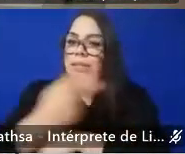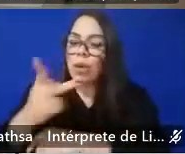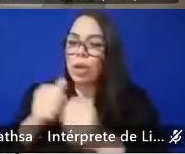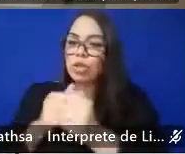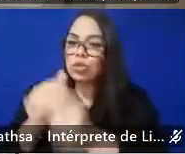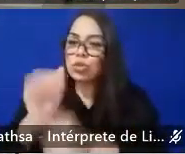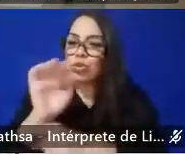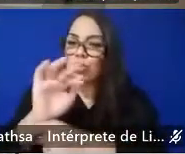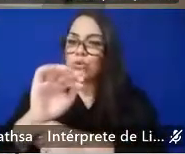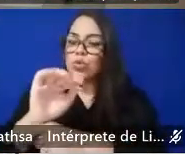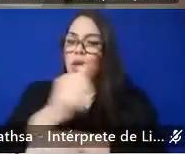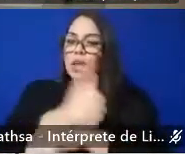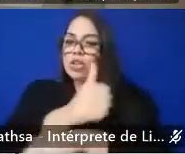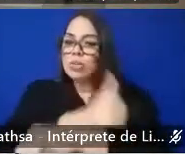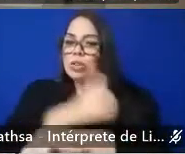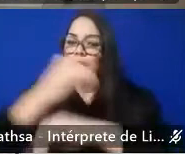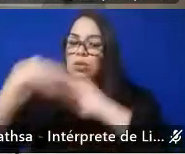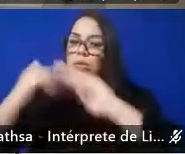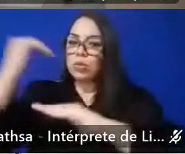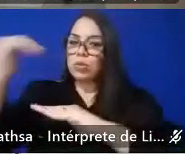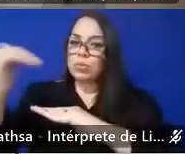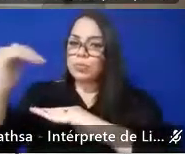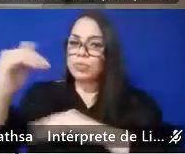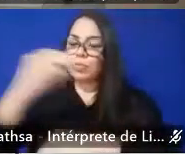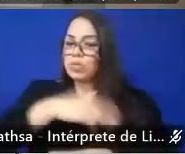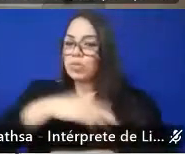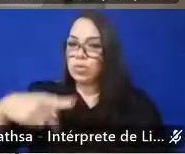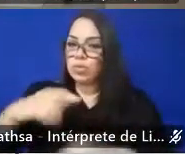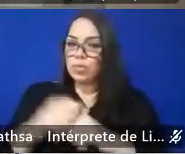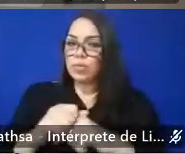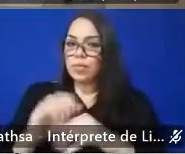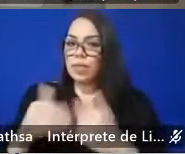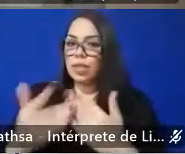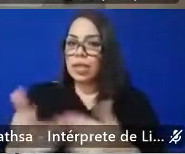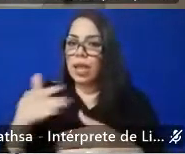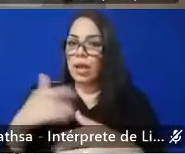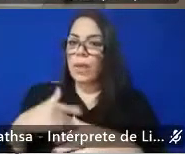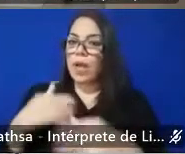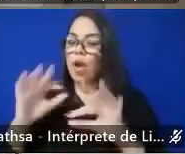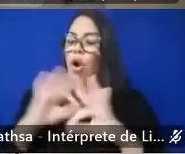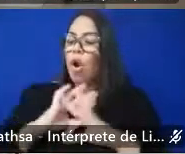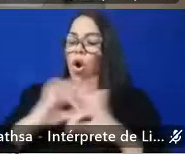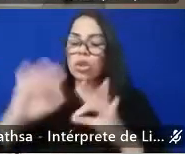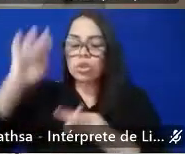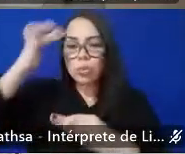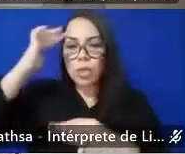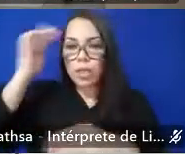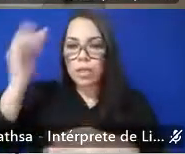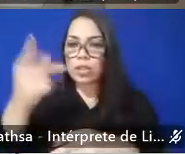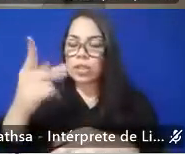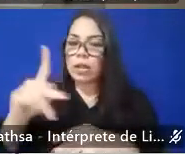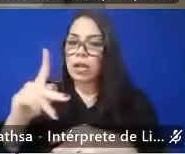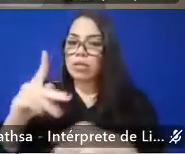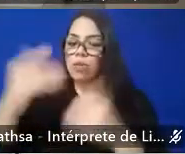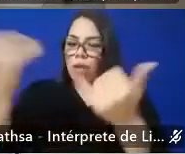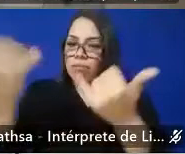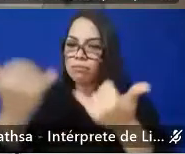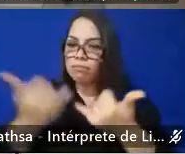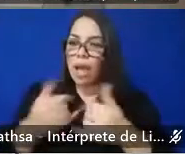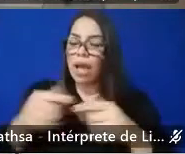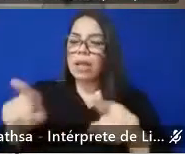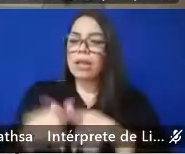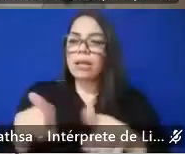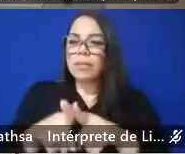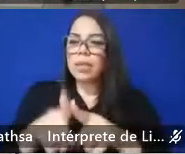público e ouro Eu estou absolutamente convicto e ouvindo as suas palavras a Doutora Luciana a